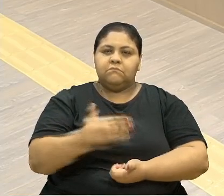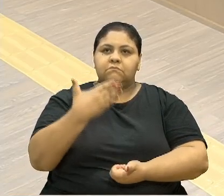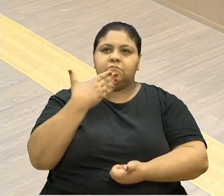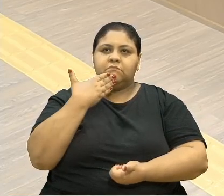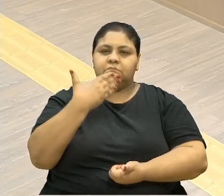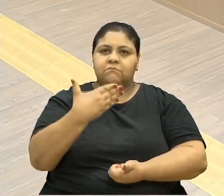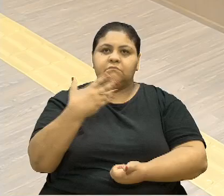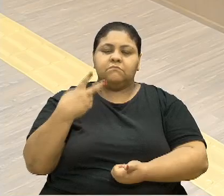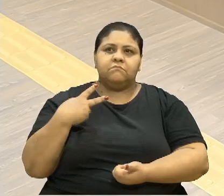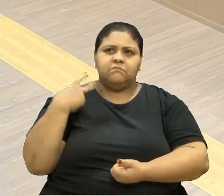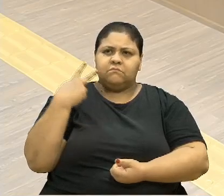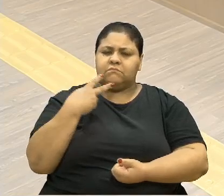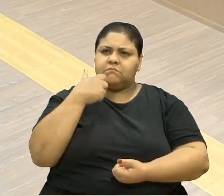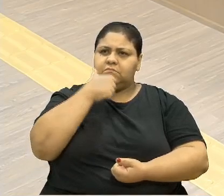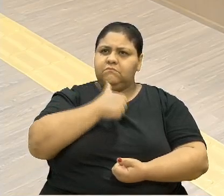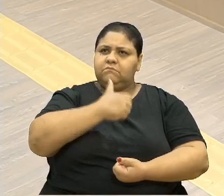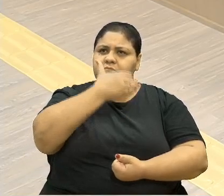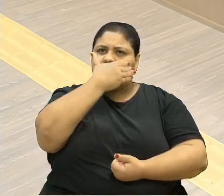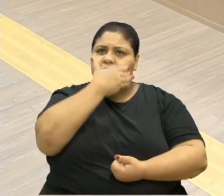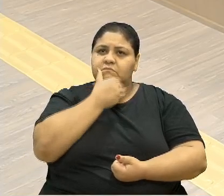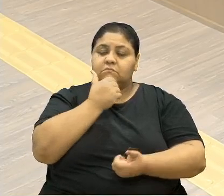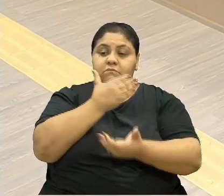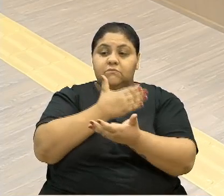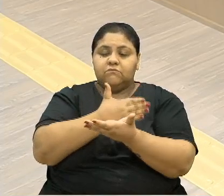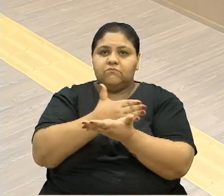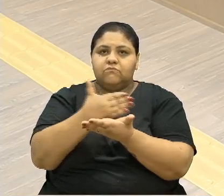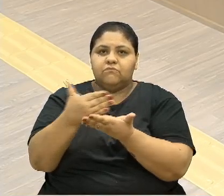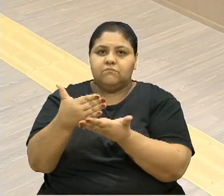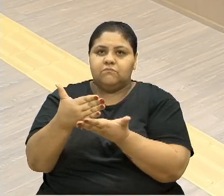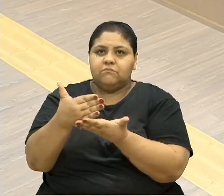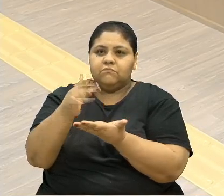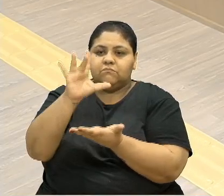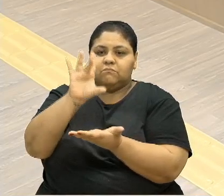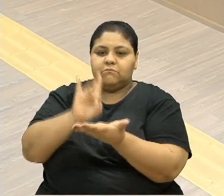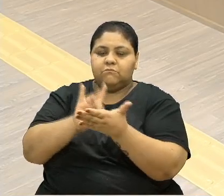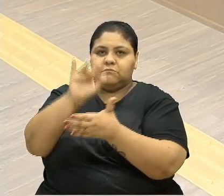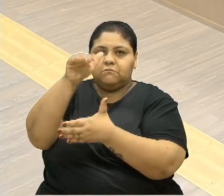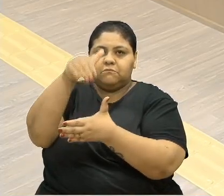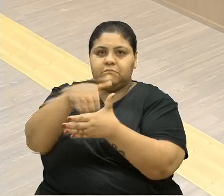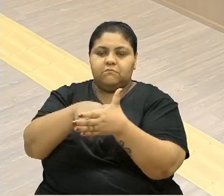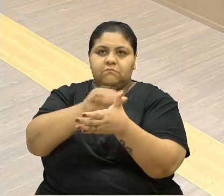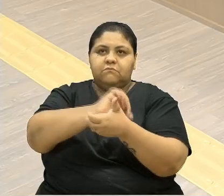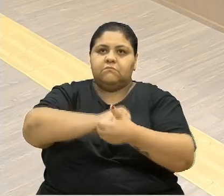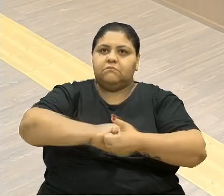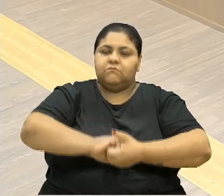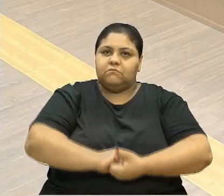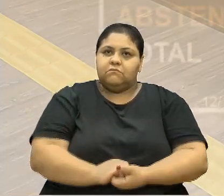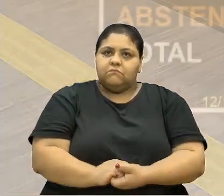Solicito, então, às vereadoras e vereadores que, a partir de agora, registrem os seus votos.